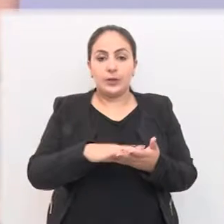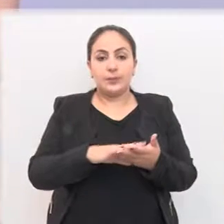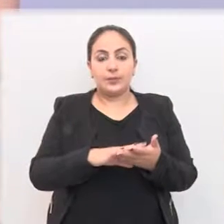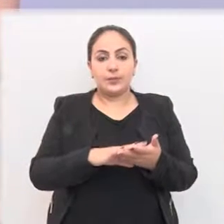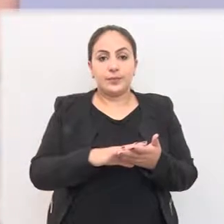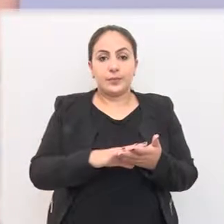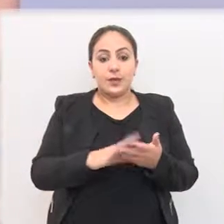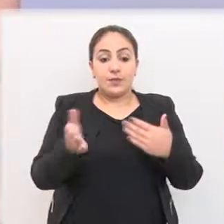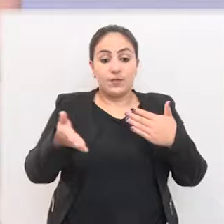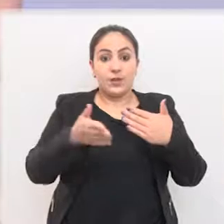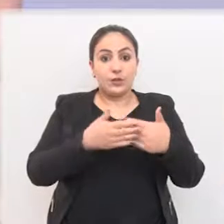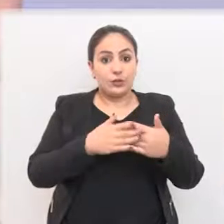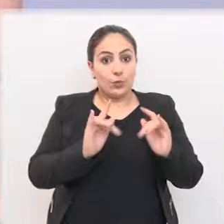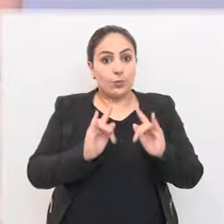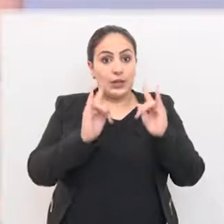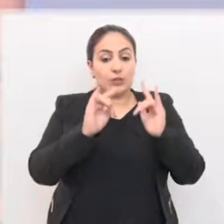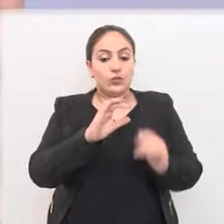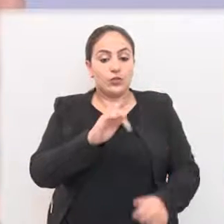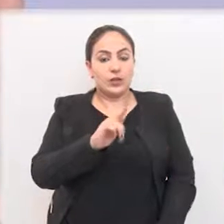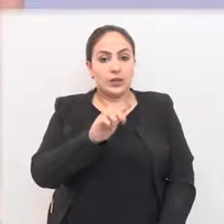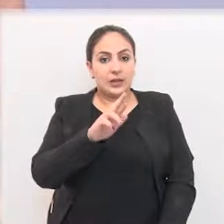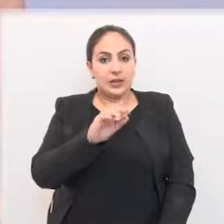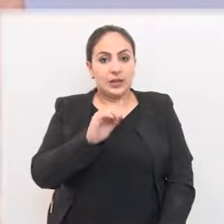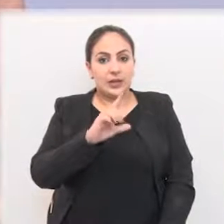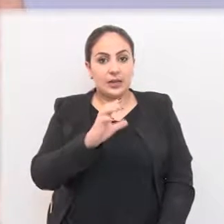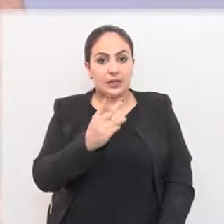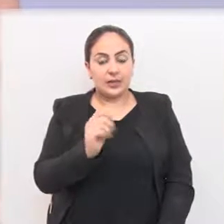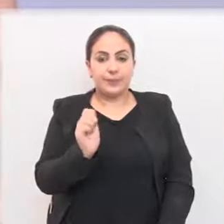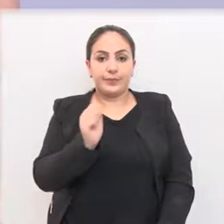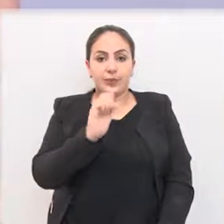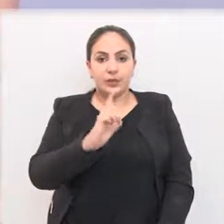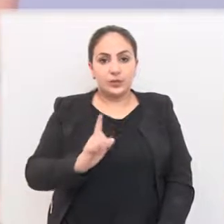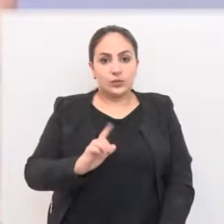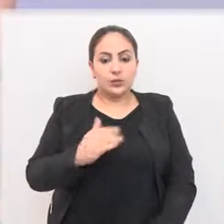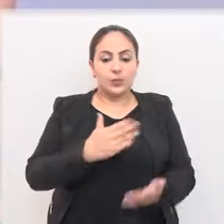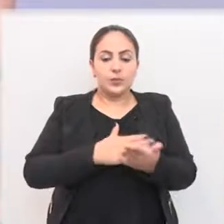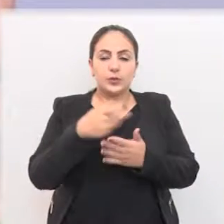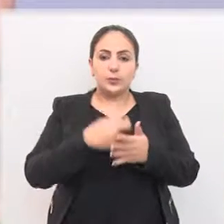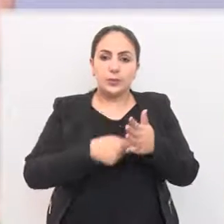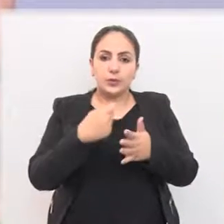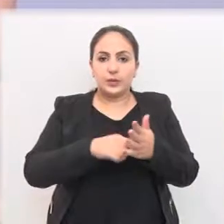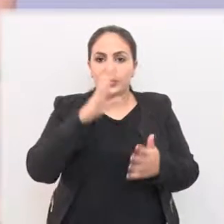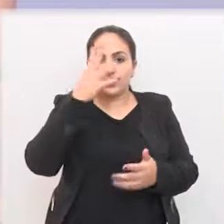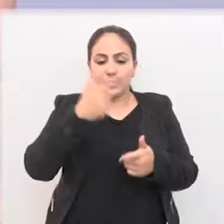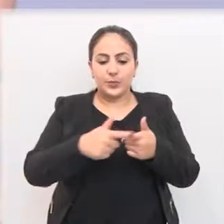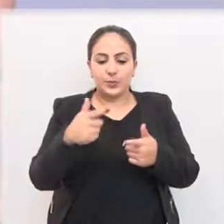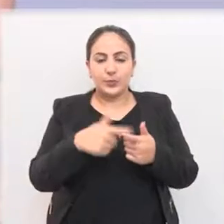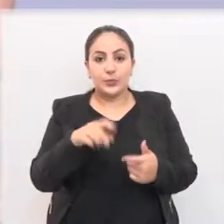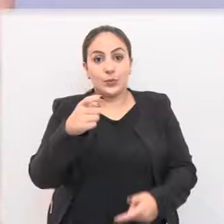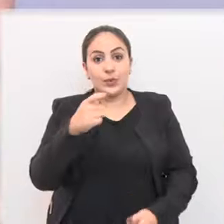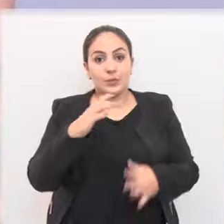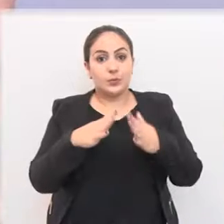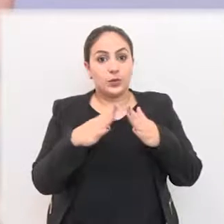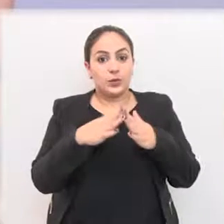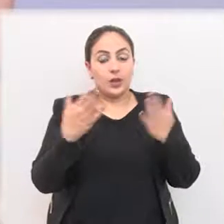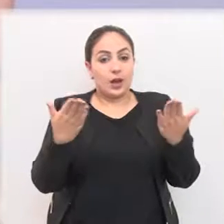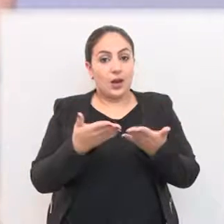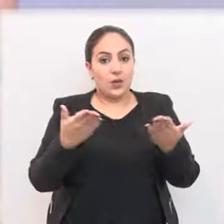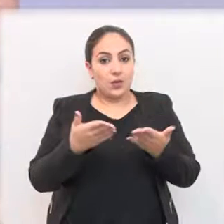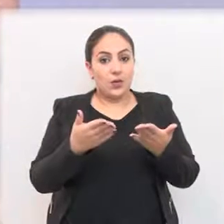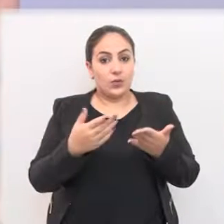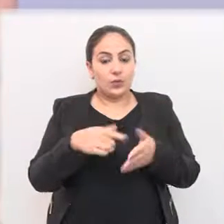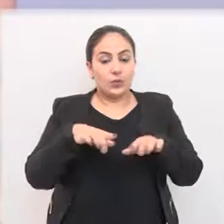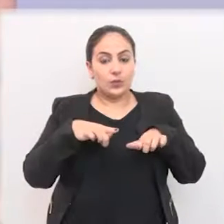Gralha Azul, no bairro Edmundo Trem. De lá para cá, iniciou uma luta para resolver o problema dos ex-moradores.